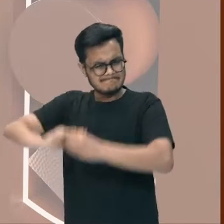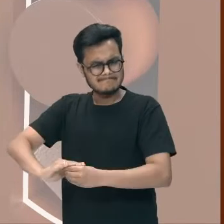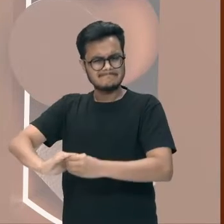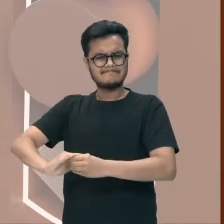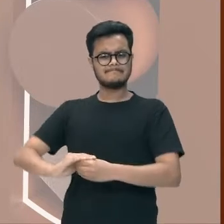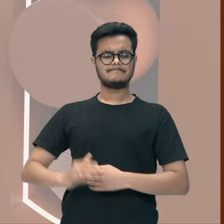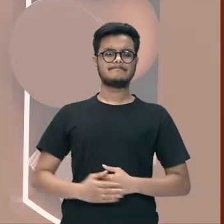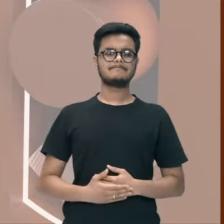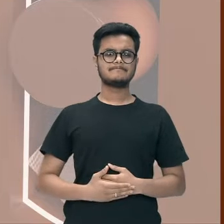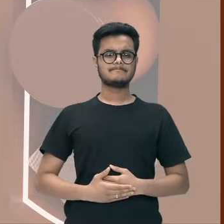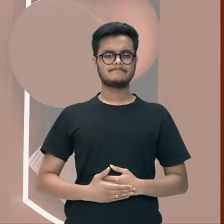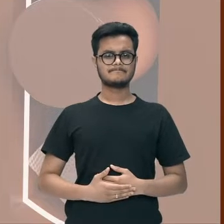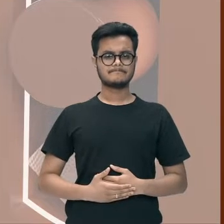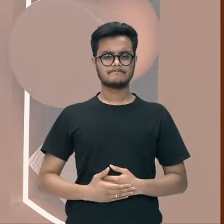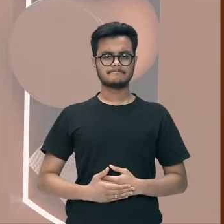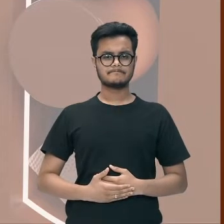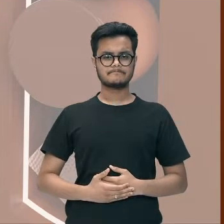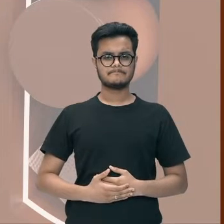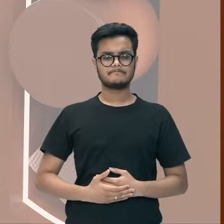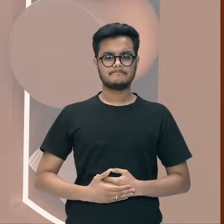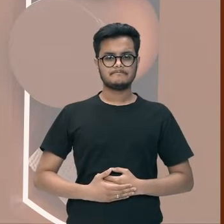da sua própria sorte.